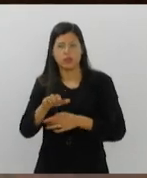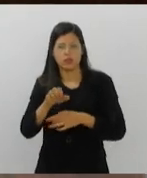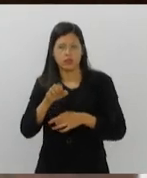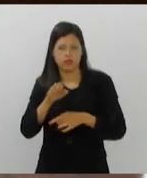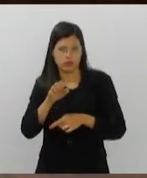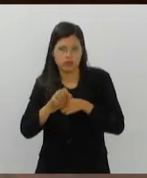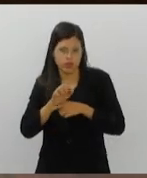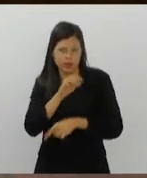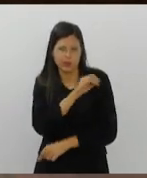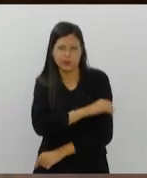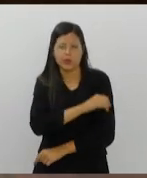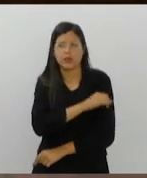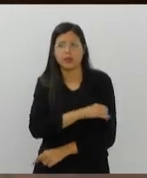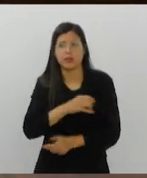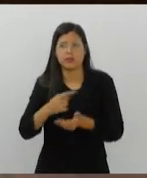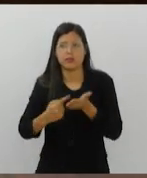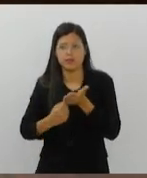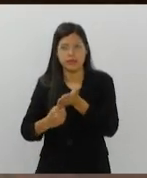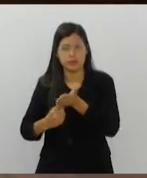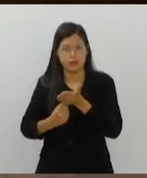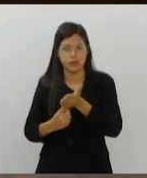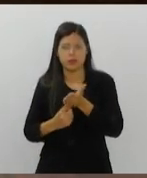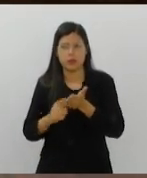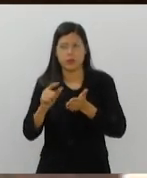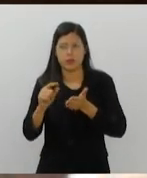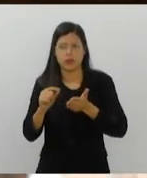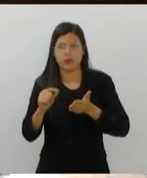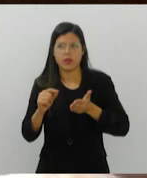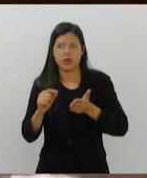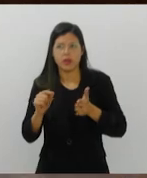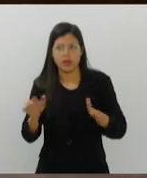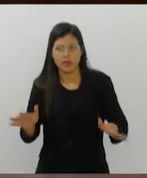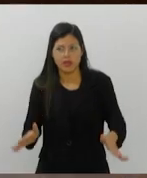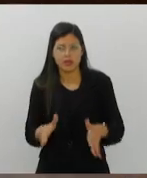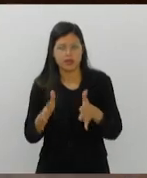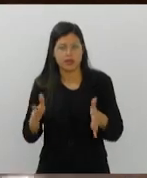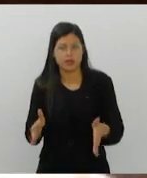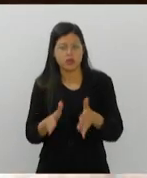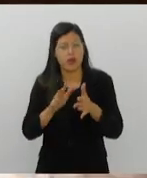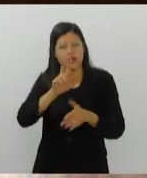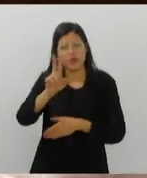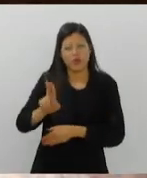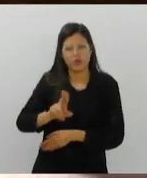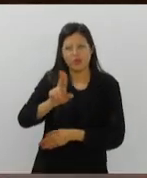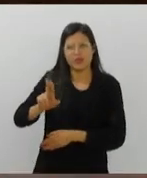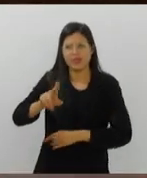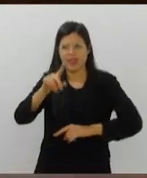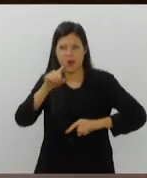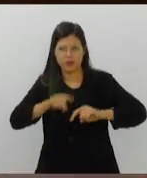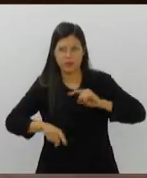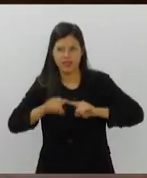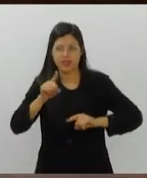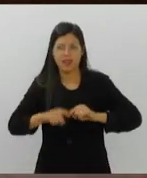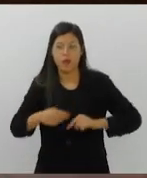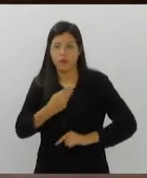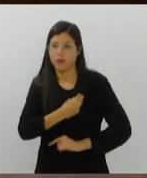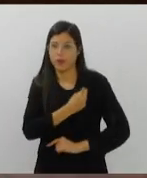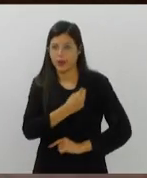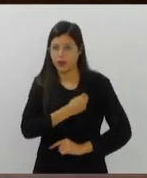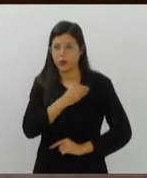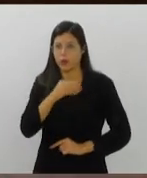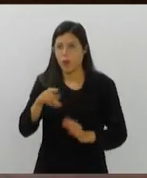e cumprir o compromisso de promoção e utilização racional dos recursos vivos aquáticos e